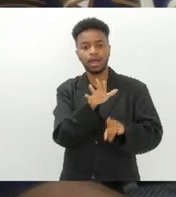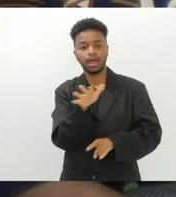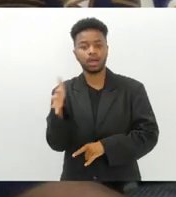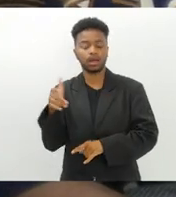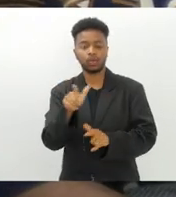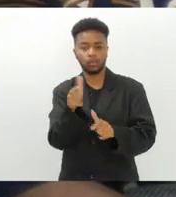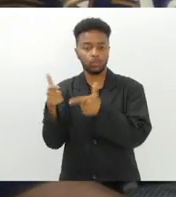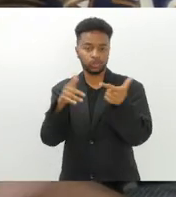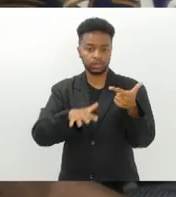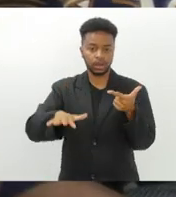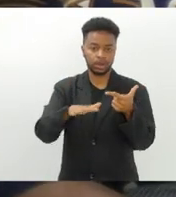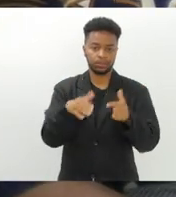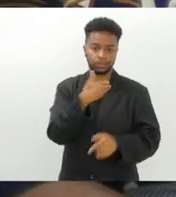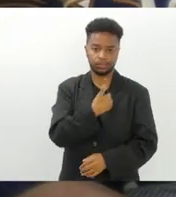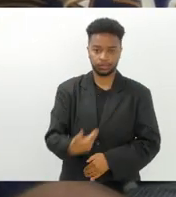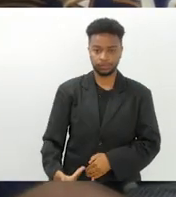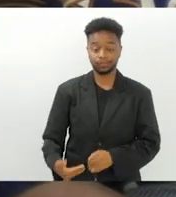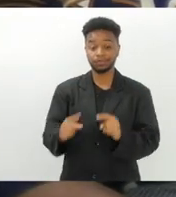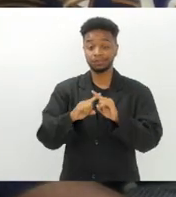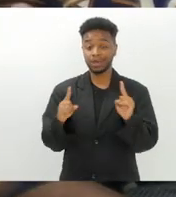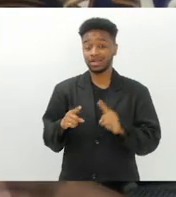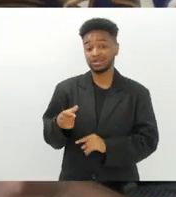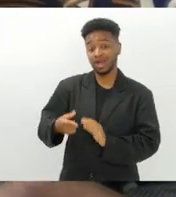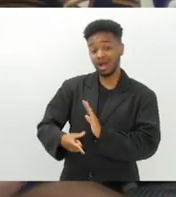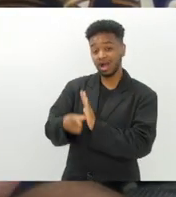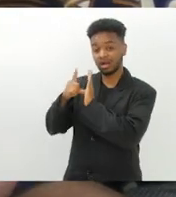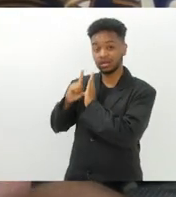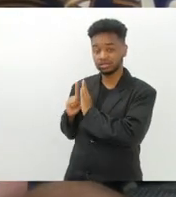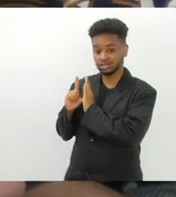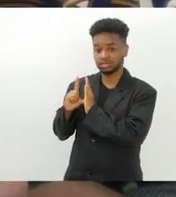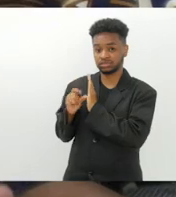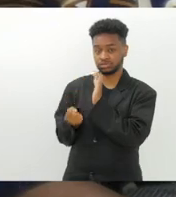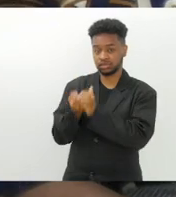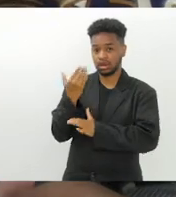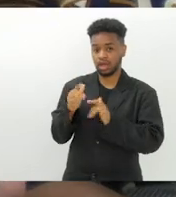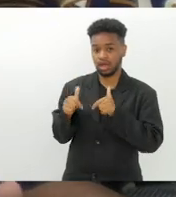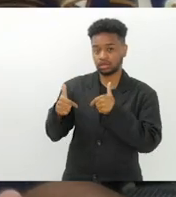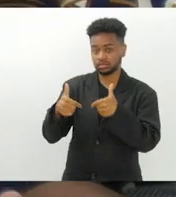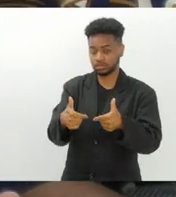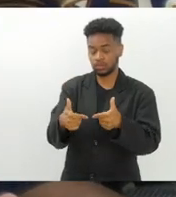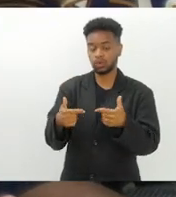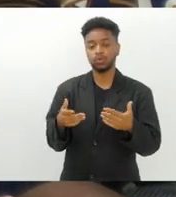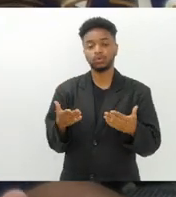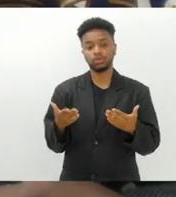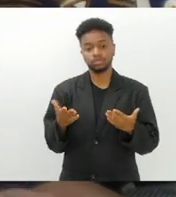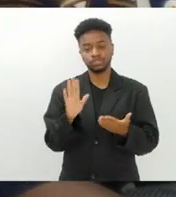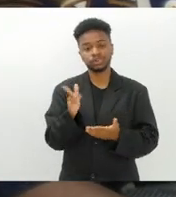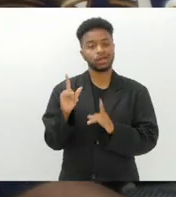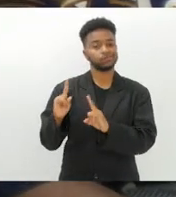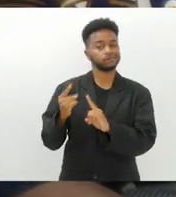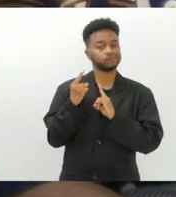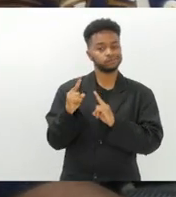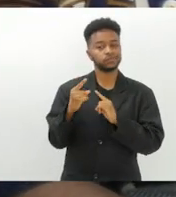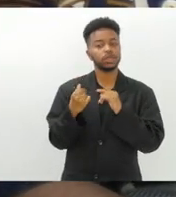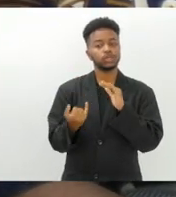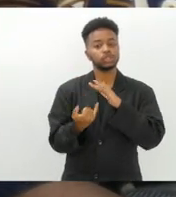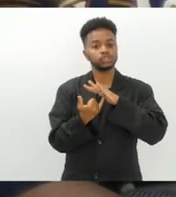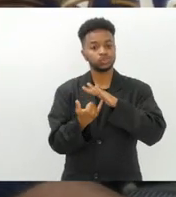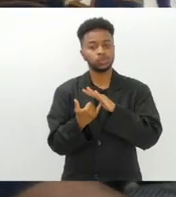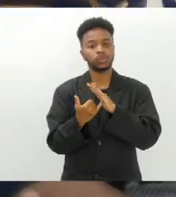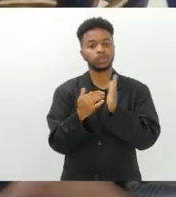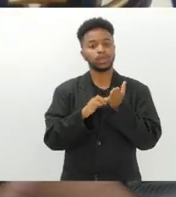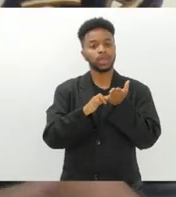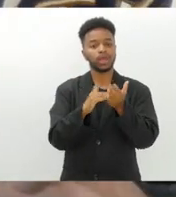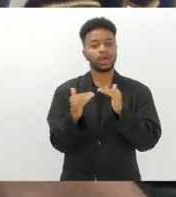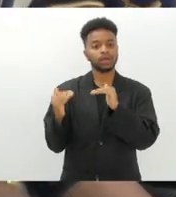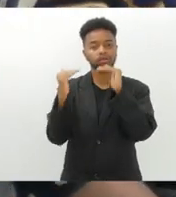né? Mas, antes mesmo dessa atividade, a gente já tinha sido provocado. O Instituto Carta Magna da Umbanda, sede Rio de